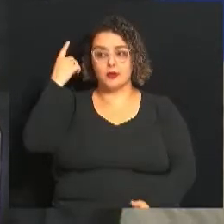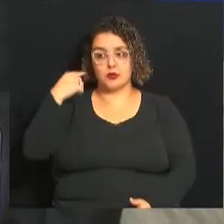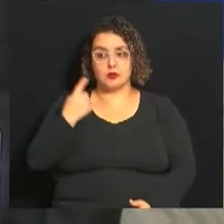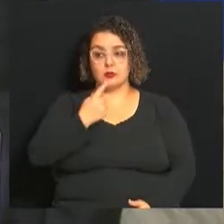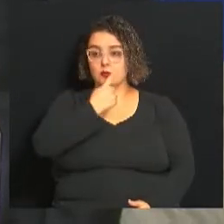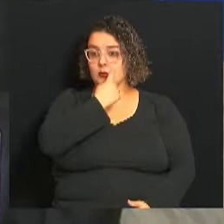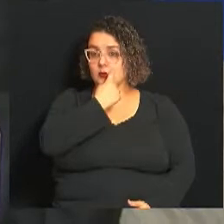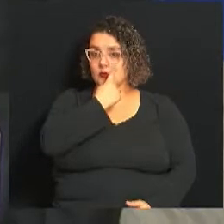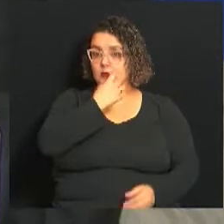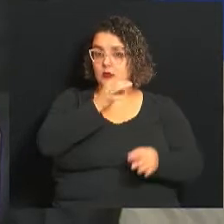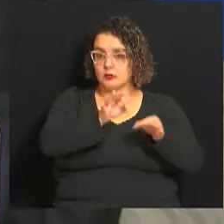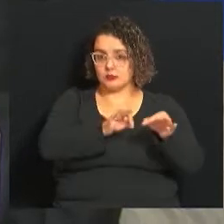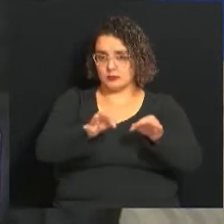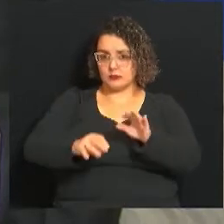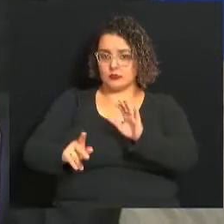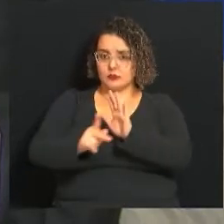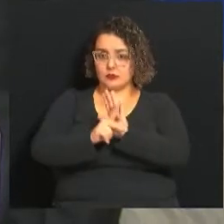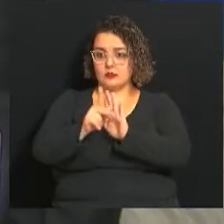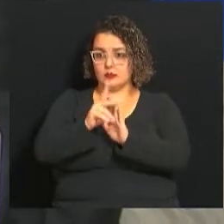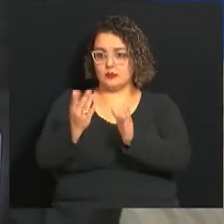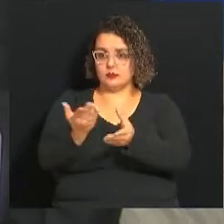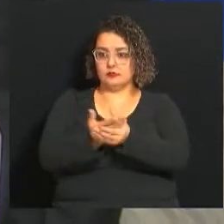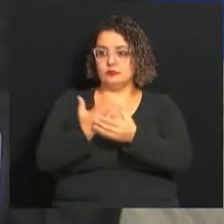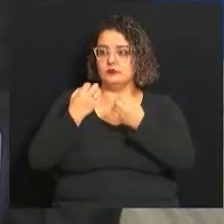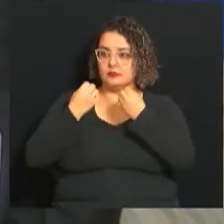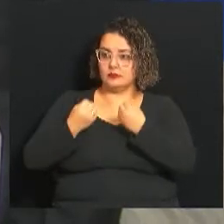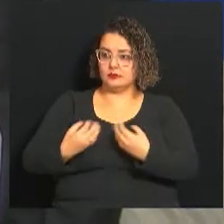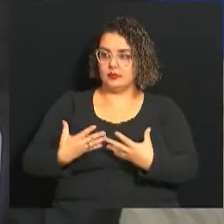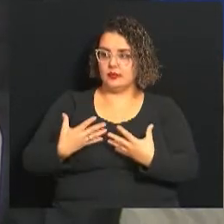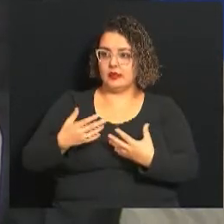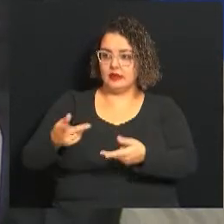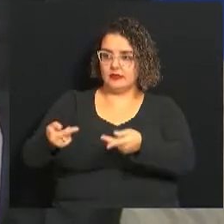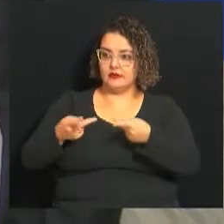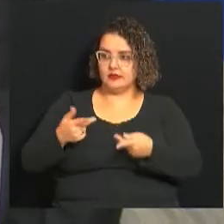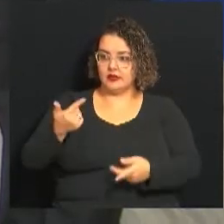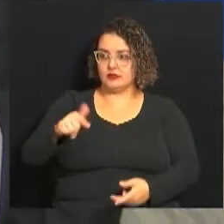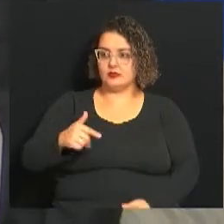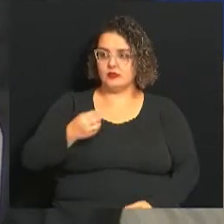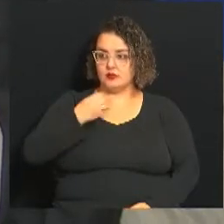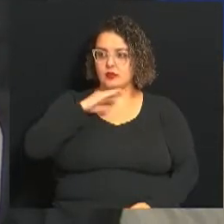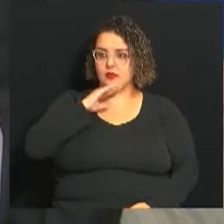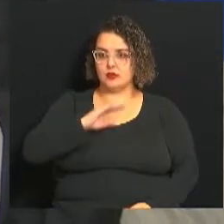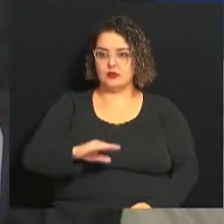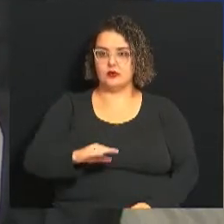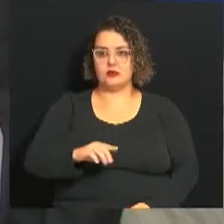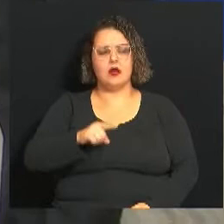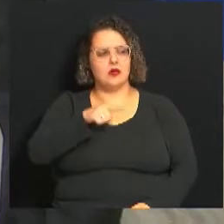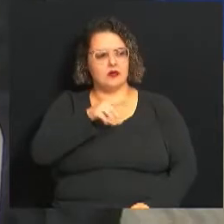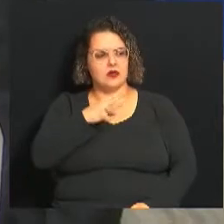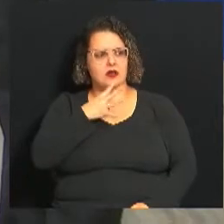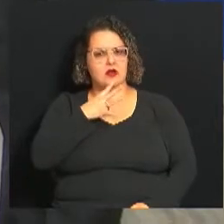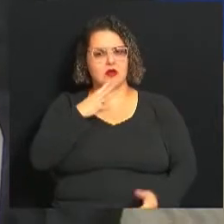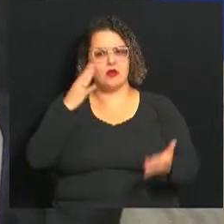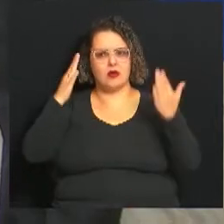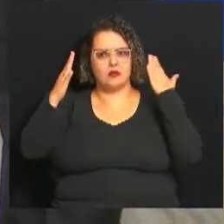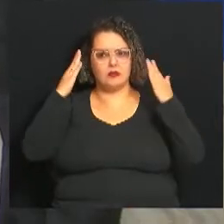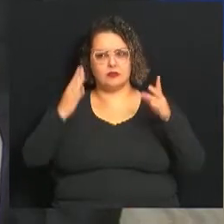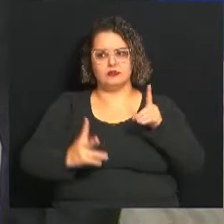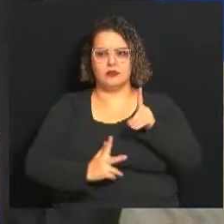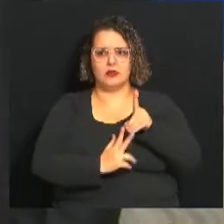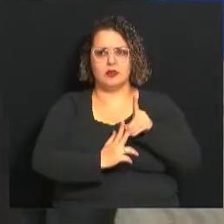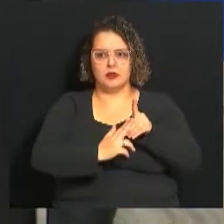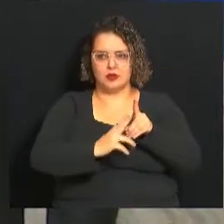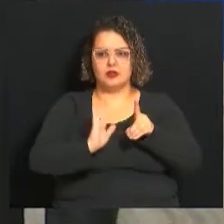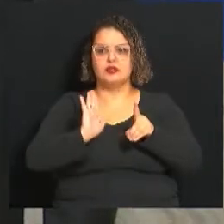foi protocolado. Seja bem-vinda novamente e boa tarde. Você conhece o Castramóvel aqui em Campinas, Gabriel? Sim. A gente já fez